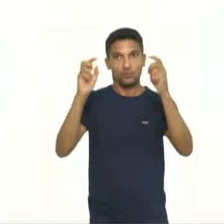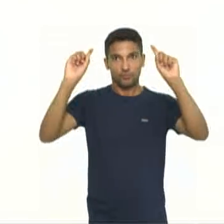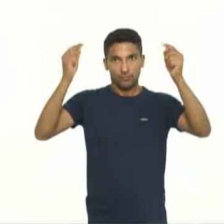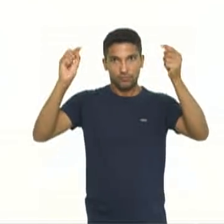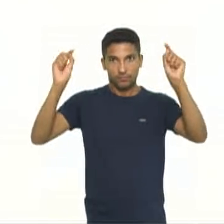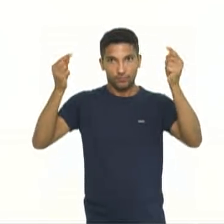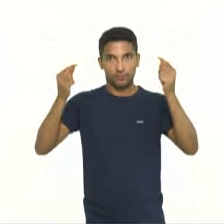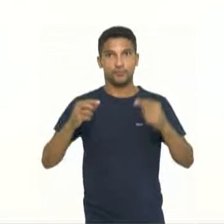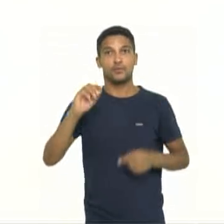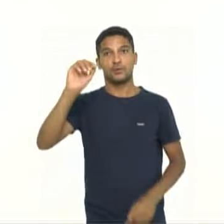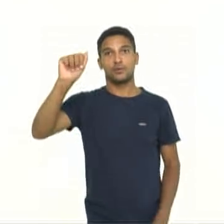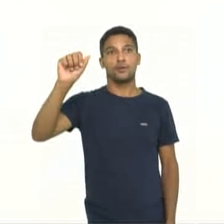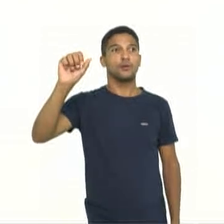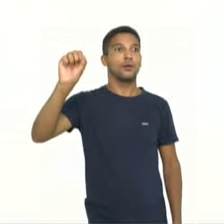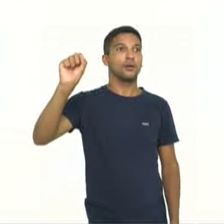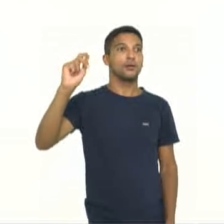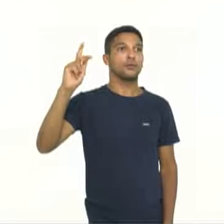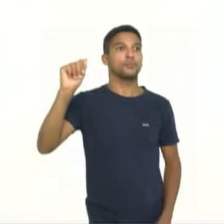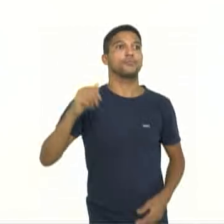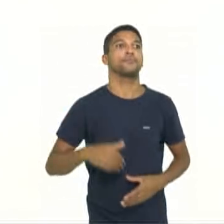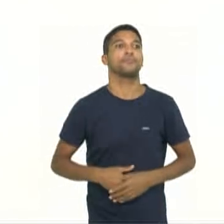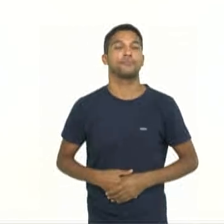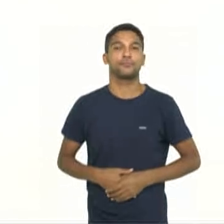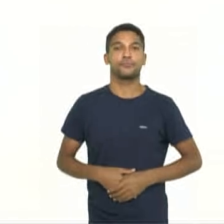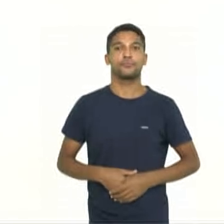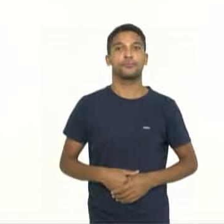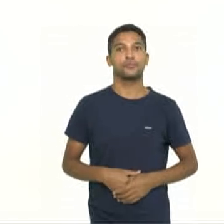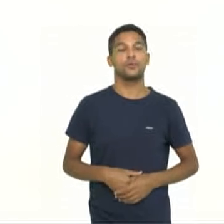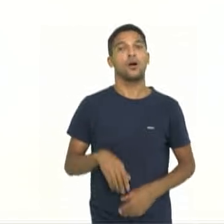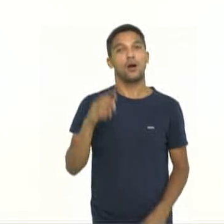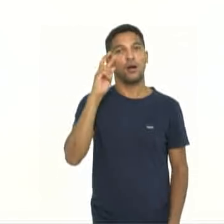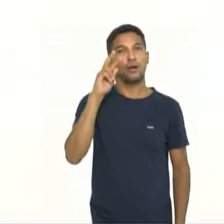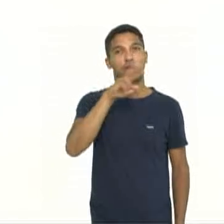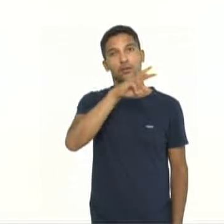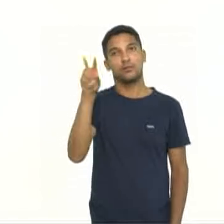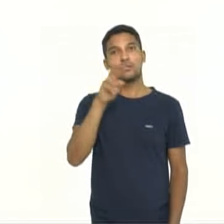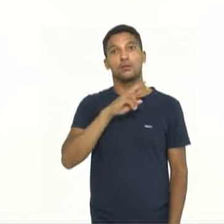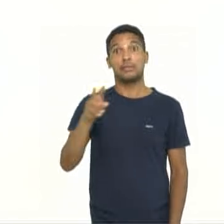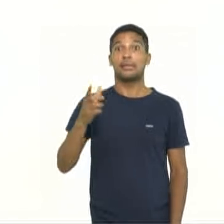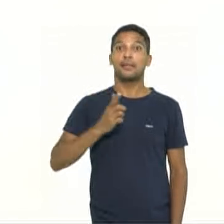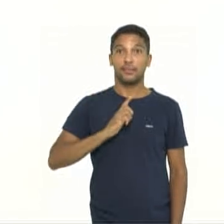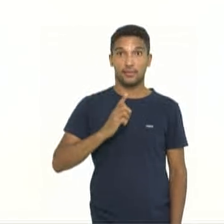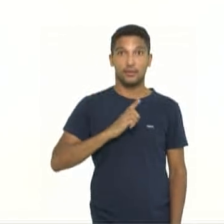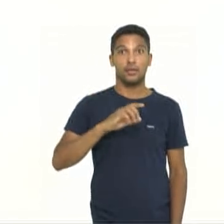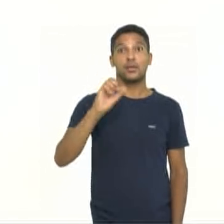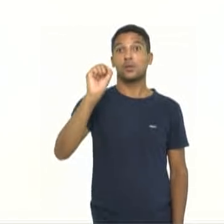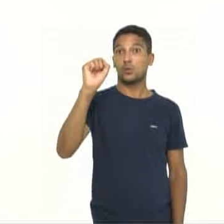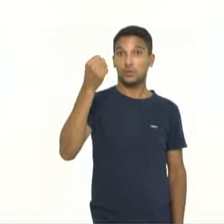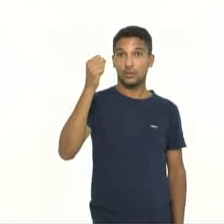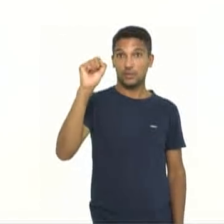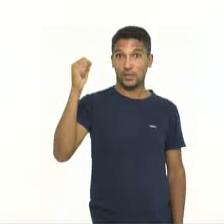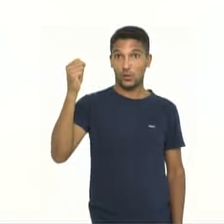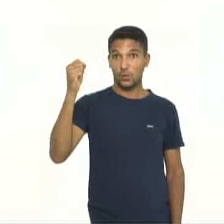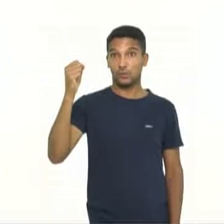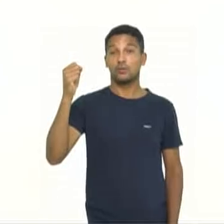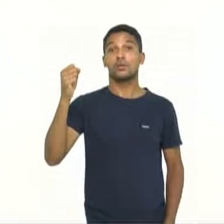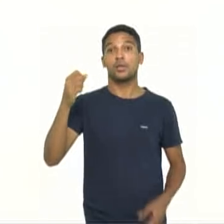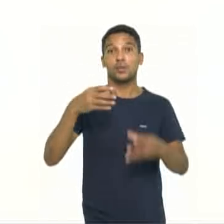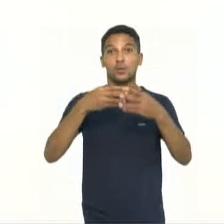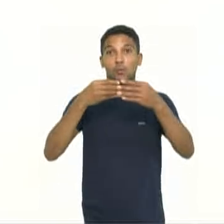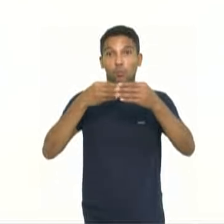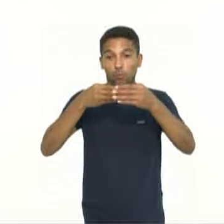agudo. Então, há 88 barragens de mineração no Brasil, construídas como a que